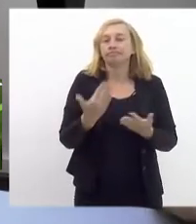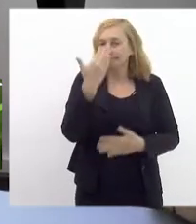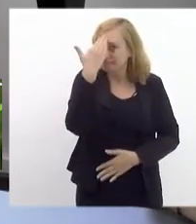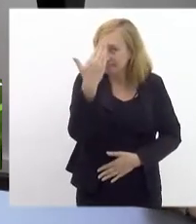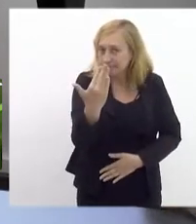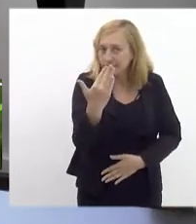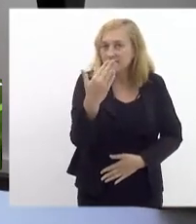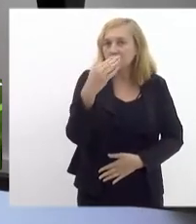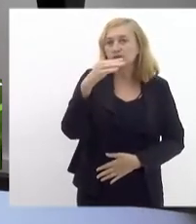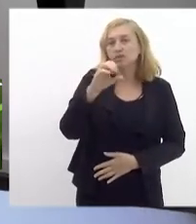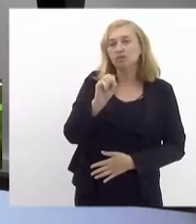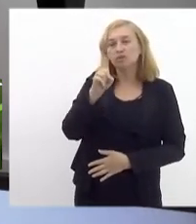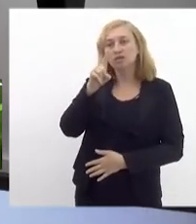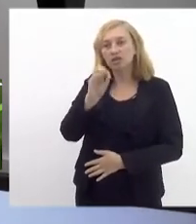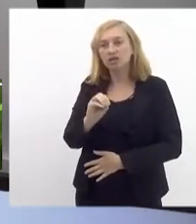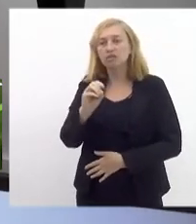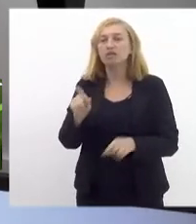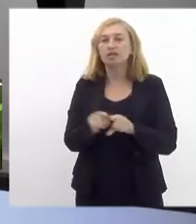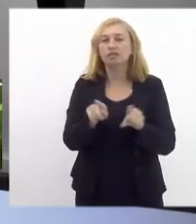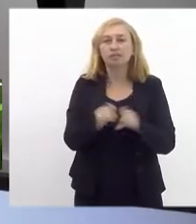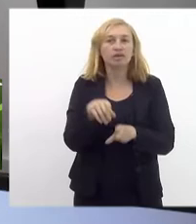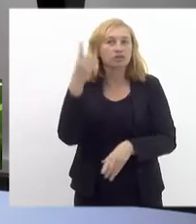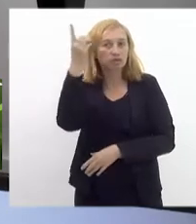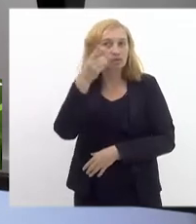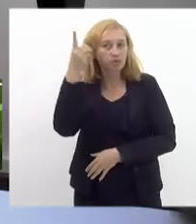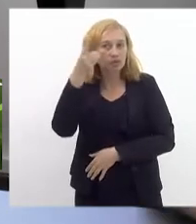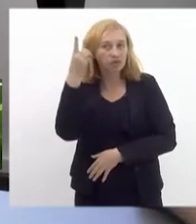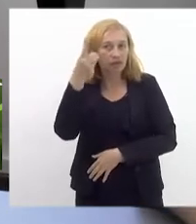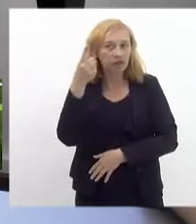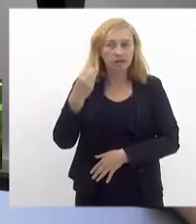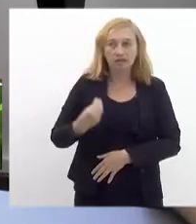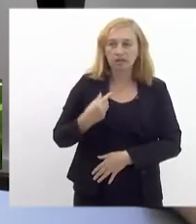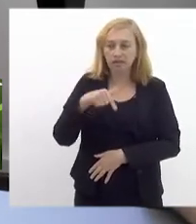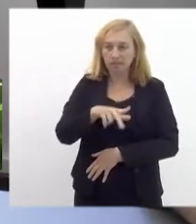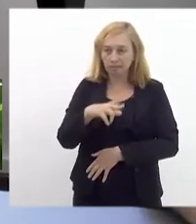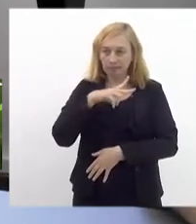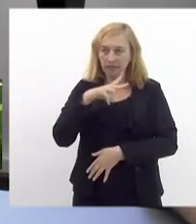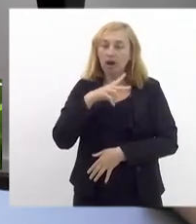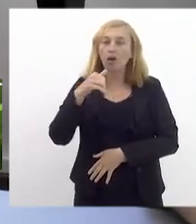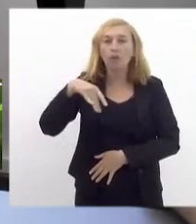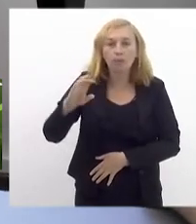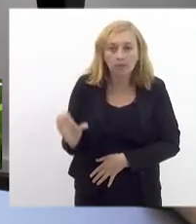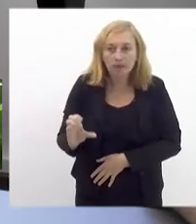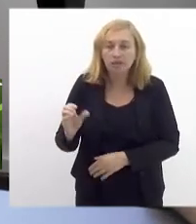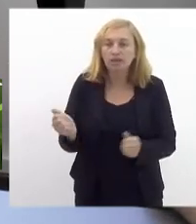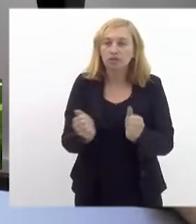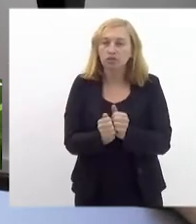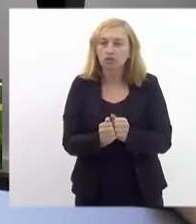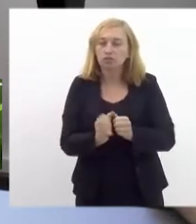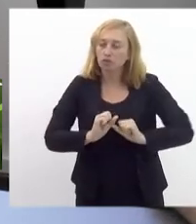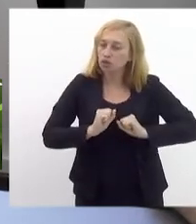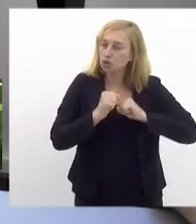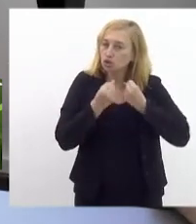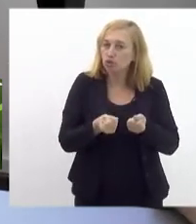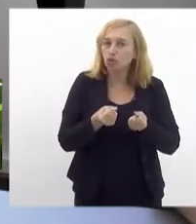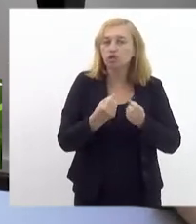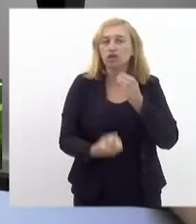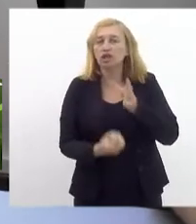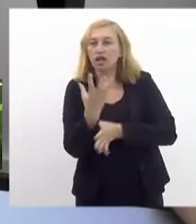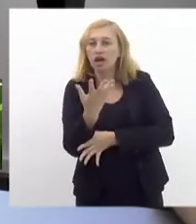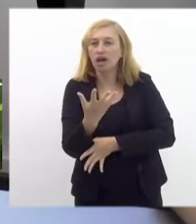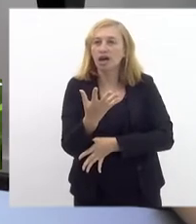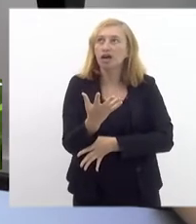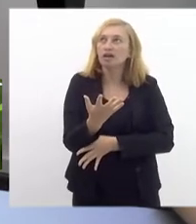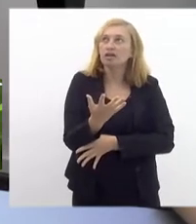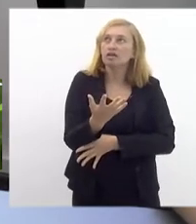Celso Pancera e aos deputados aqui presentes, em particular o Mink, que estão participando desse esforço de construir